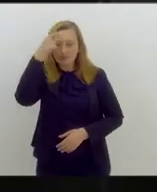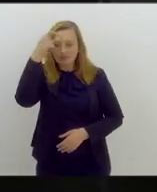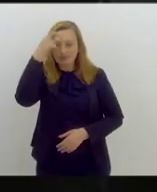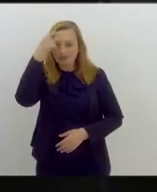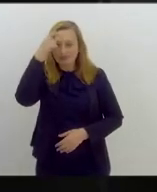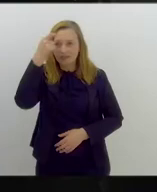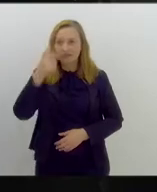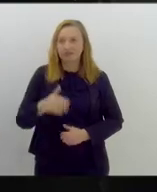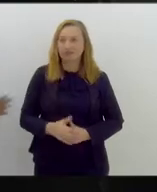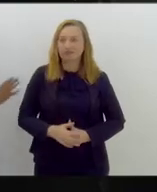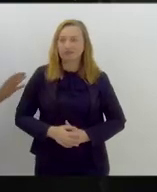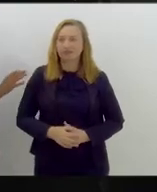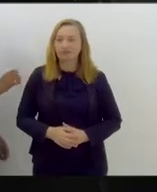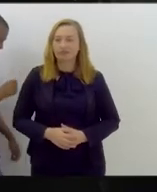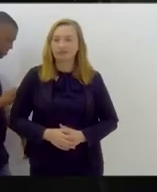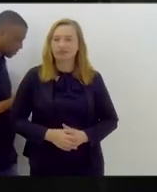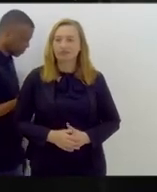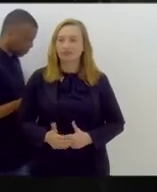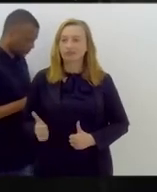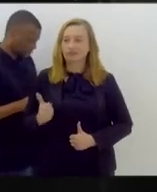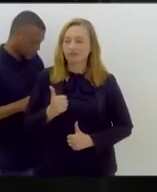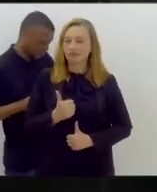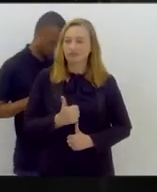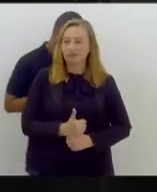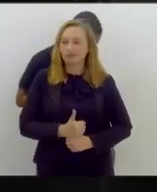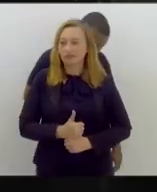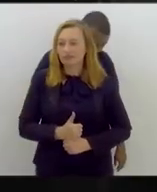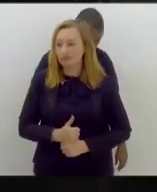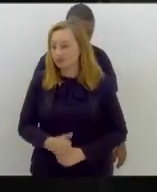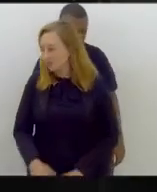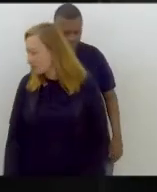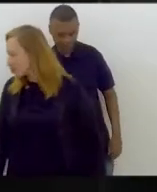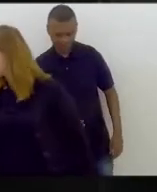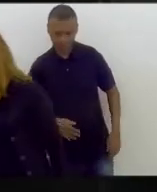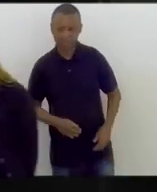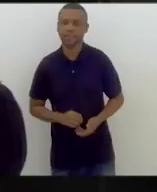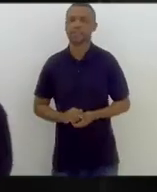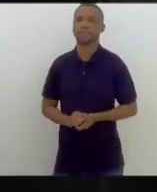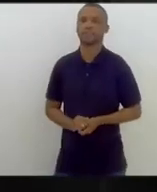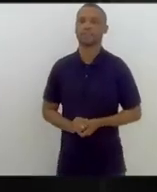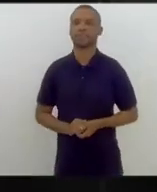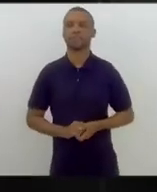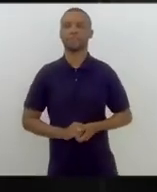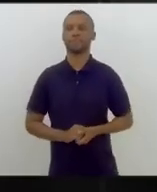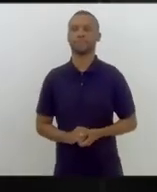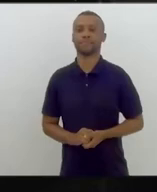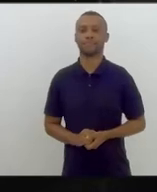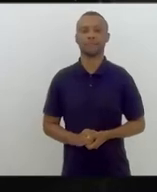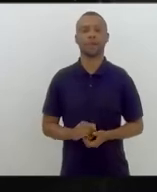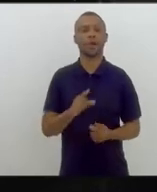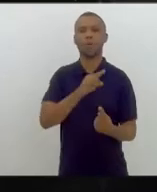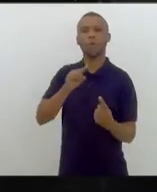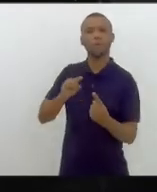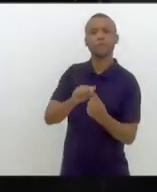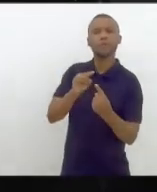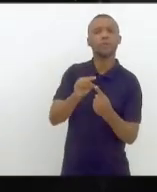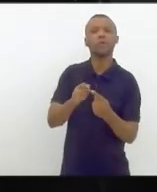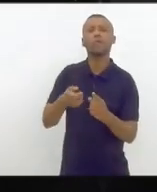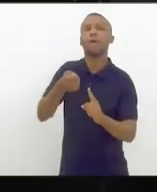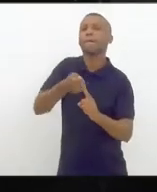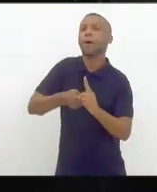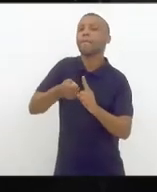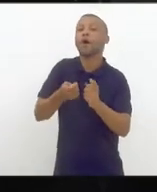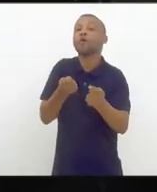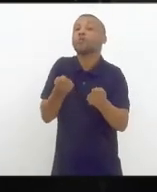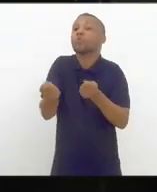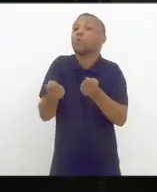e para estimular a conscientização a Participação Popular no controle no combate ao câncer de